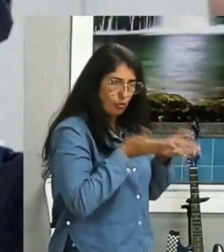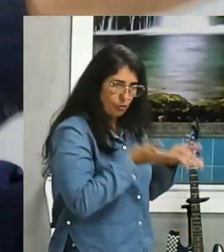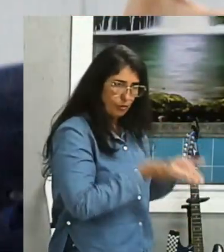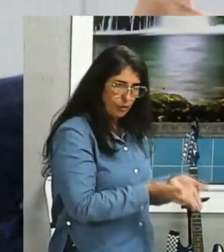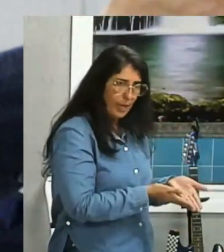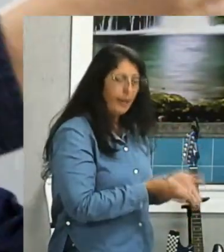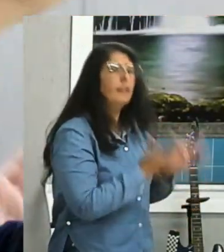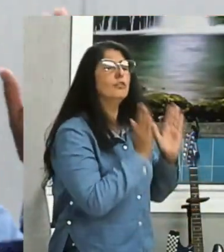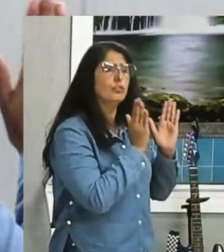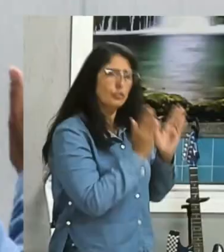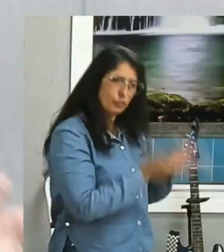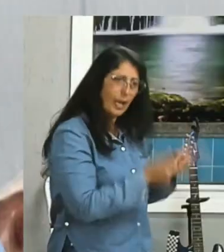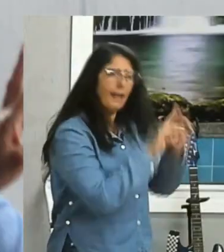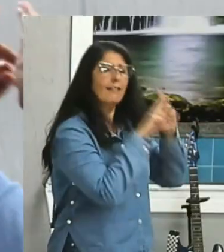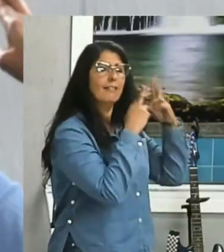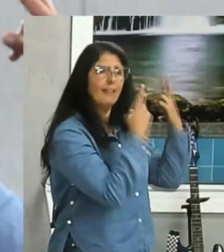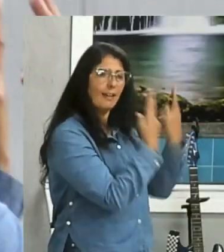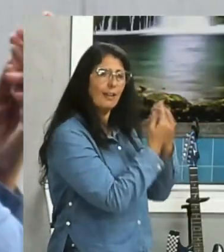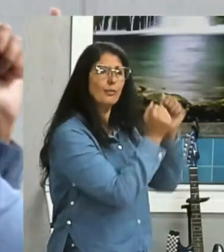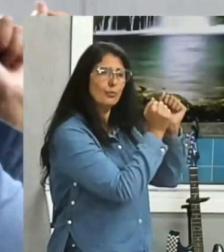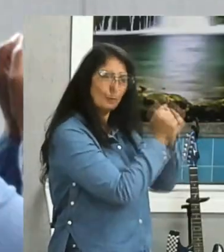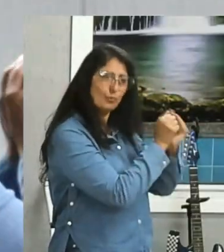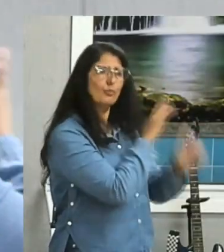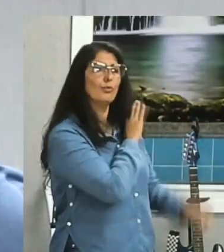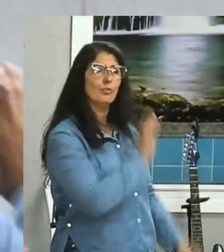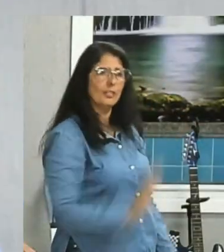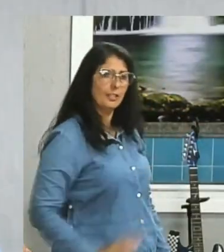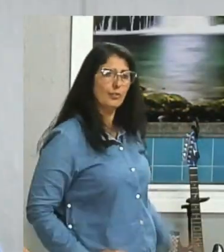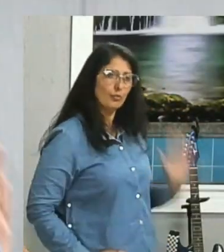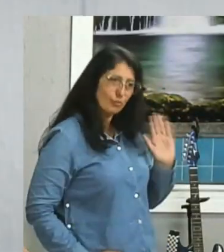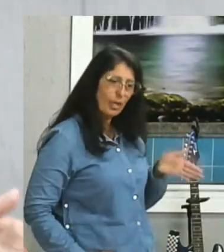estão reinando com Cristo.